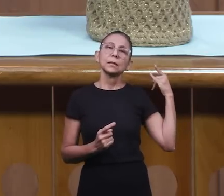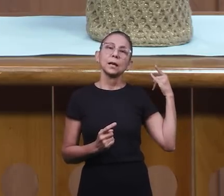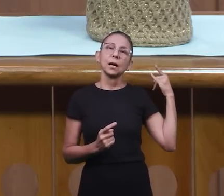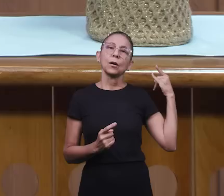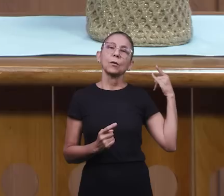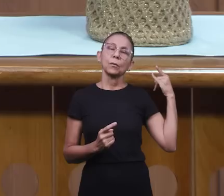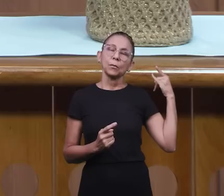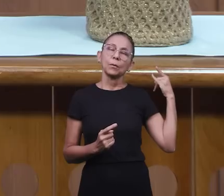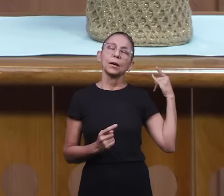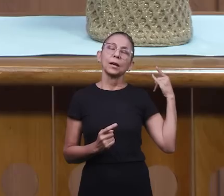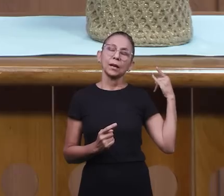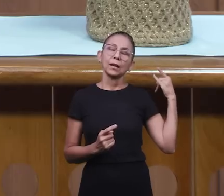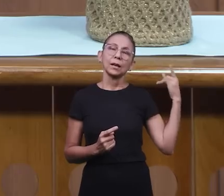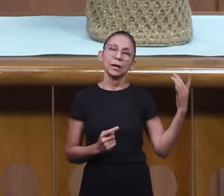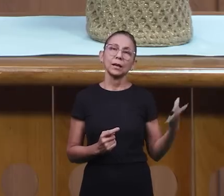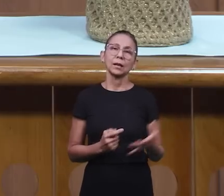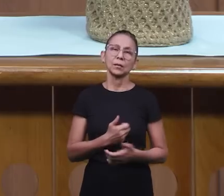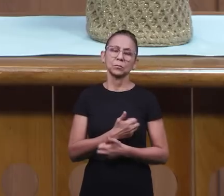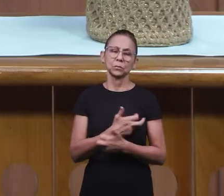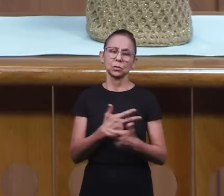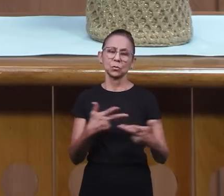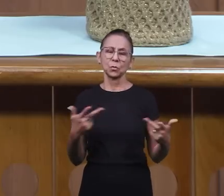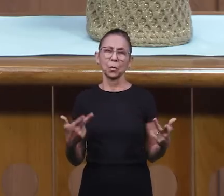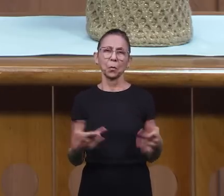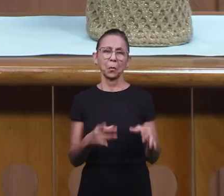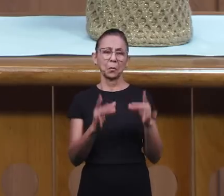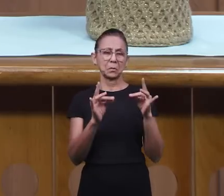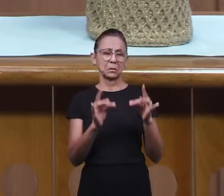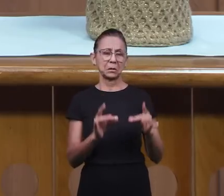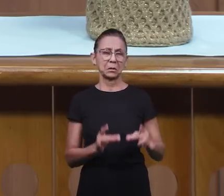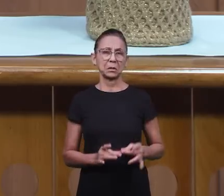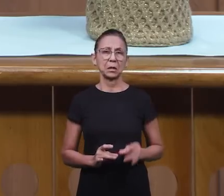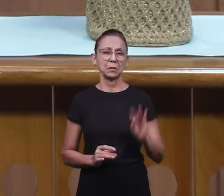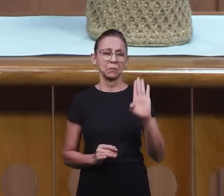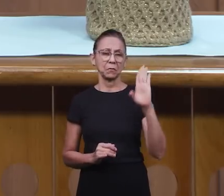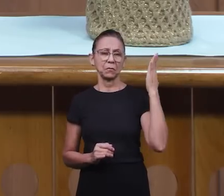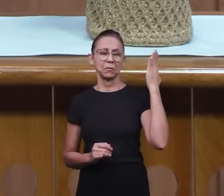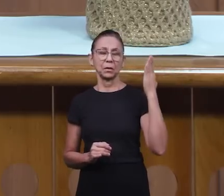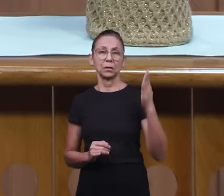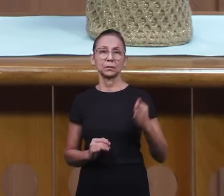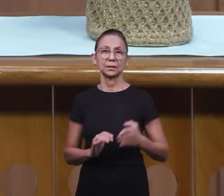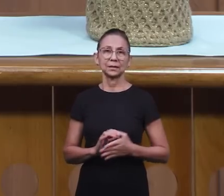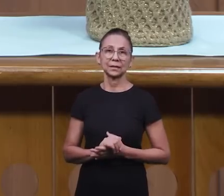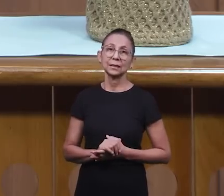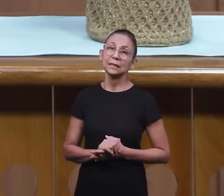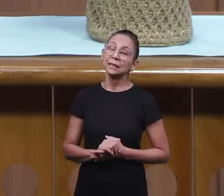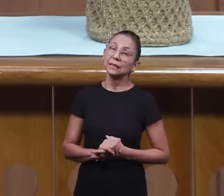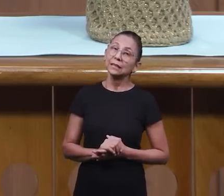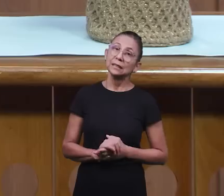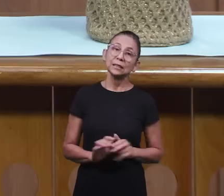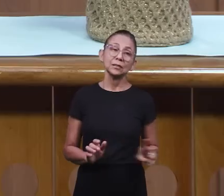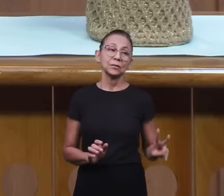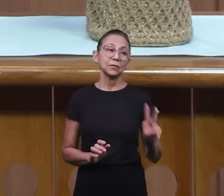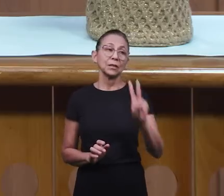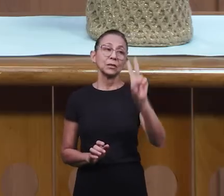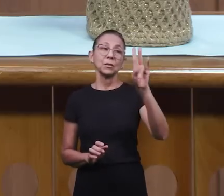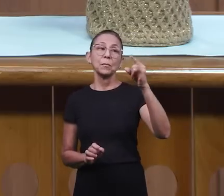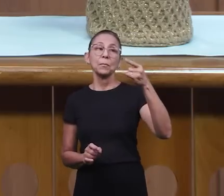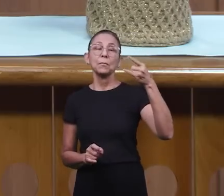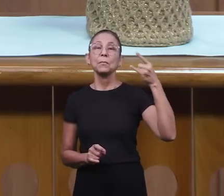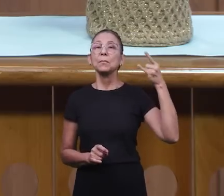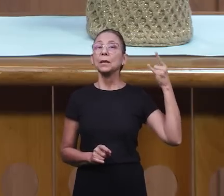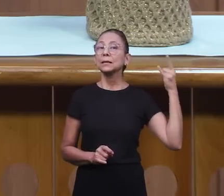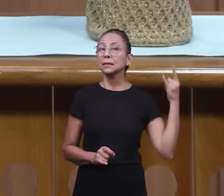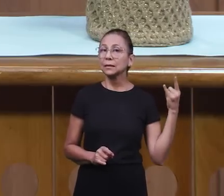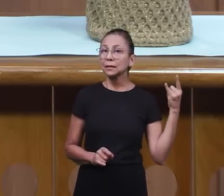materialismo. Muitas vezes a suntuosidade, muita suntuosidade, o falso. E a valorização daquilo que é